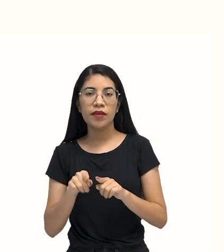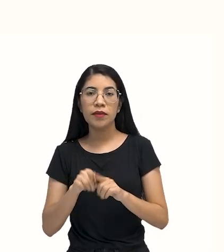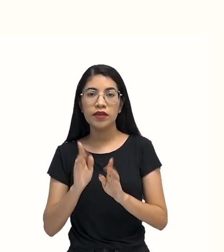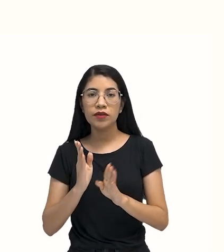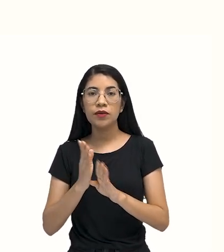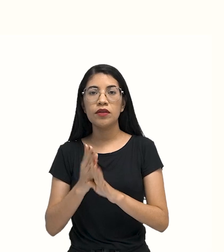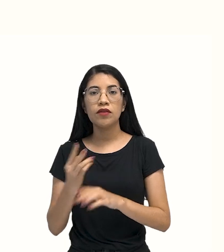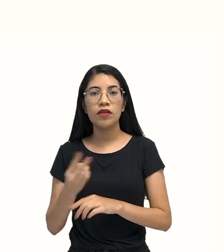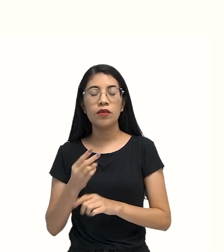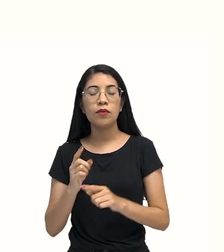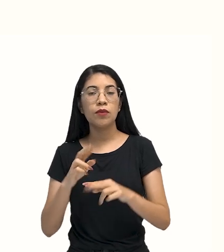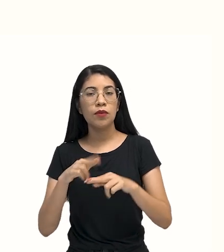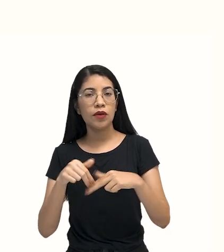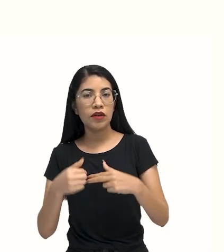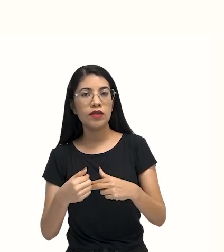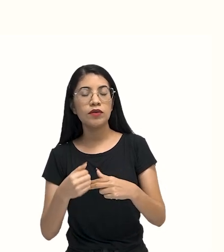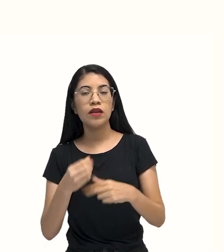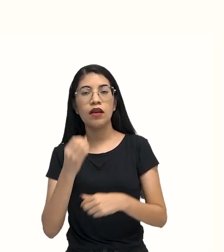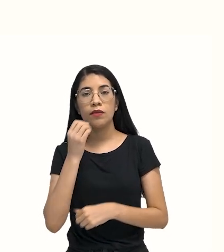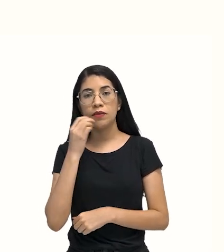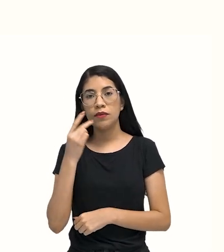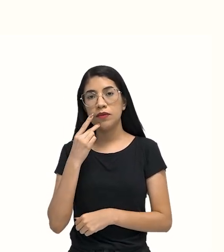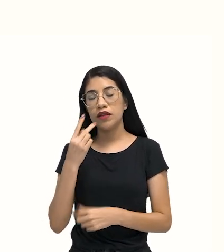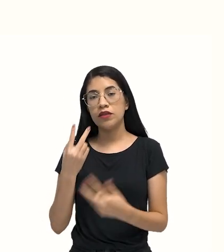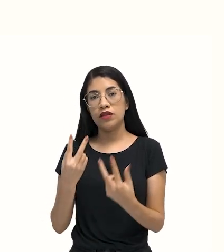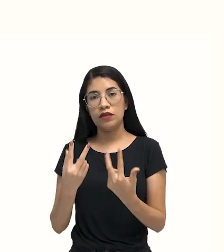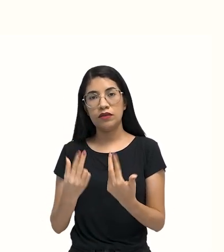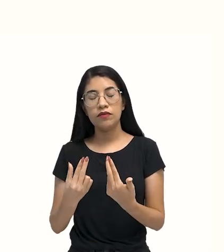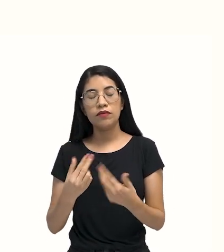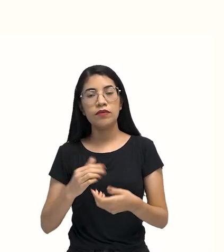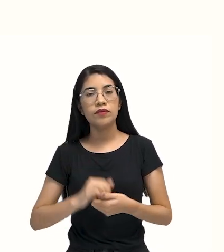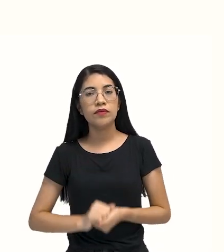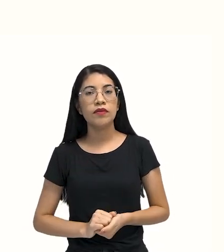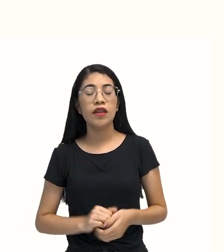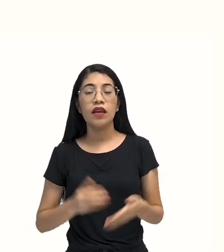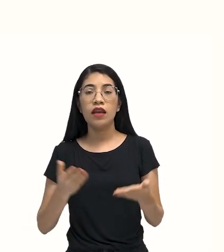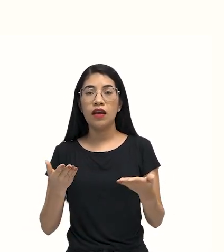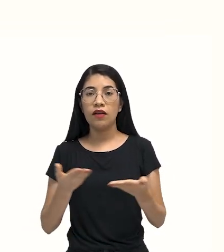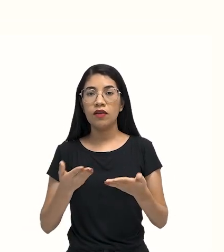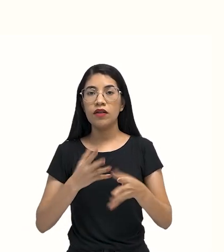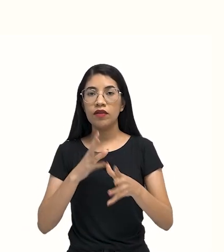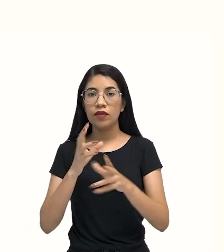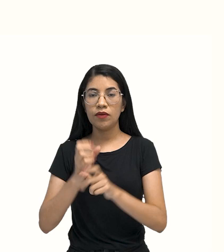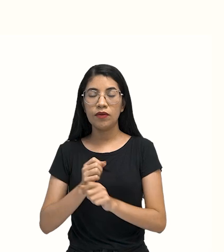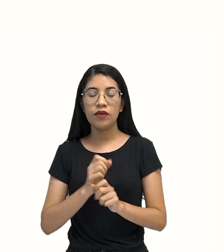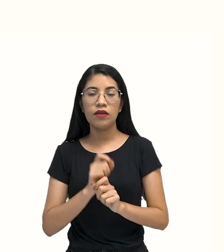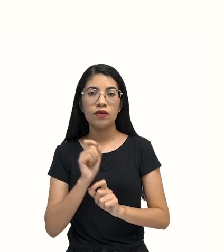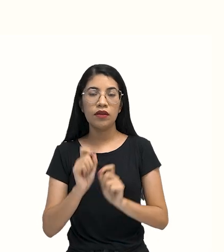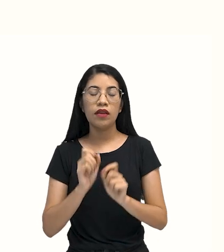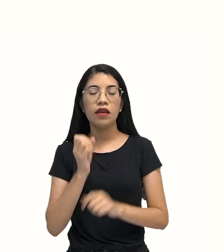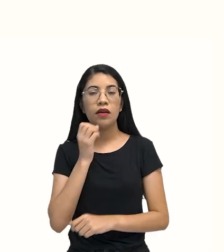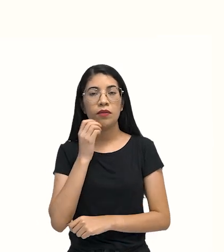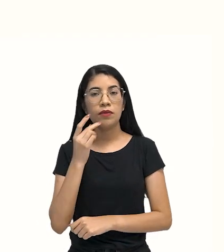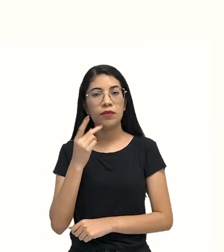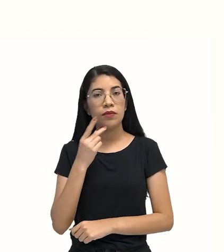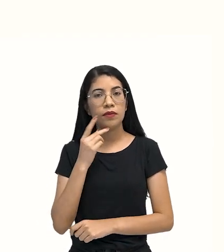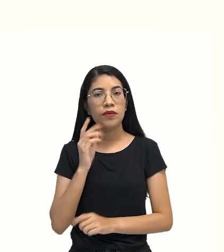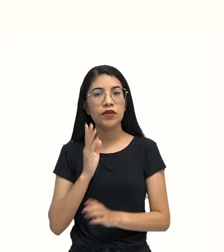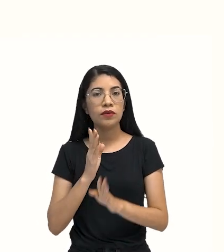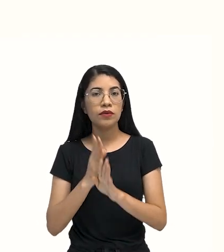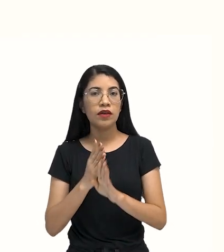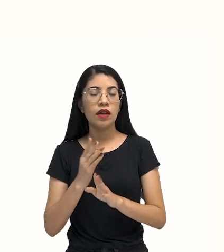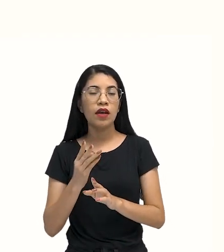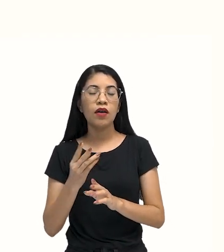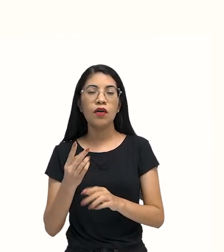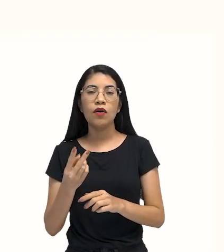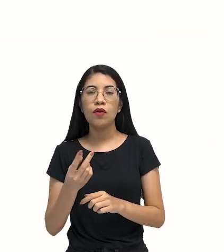tenho a mesma probabilidade, tá? Agora vamos calcular a probabilidade de sair